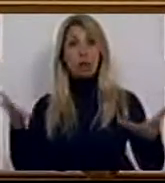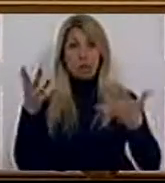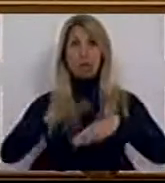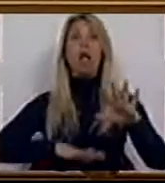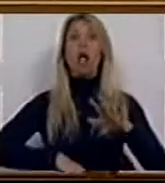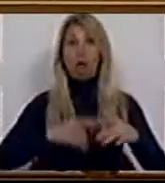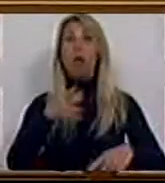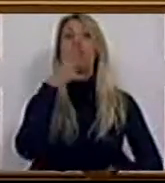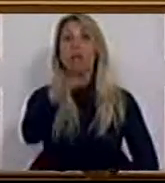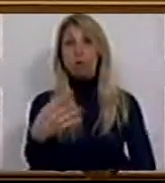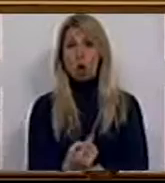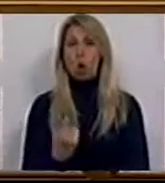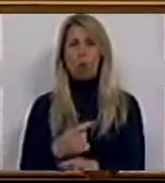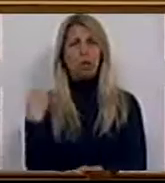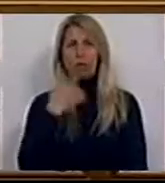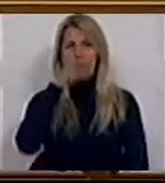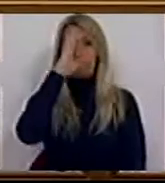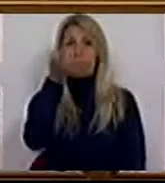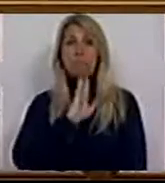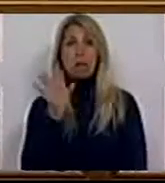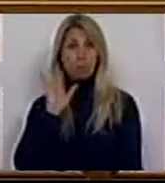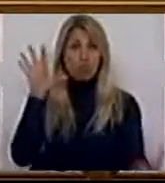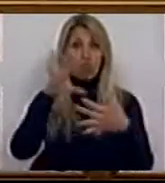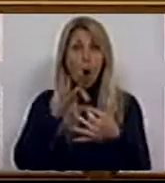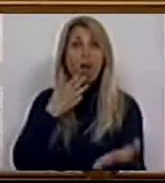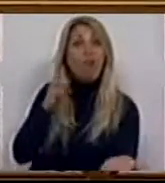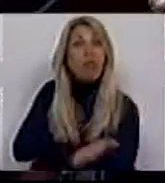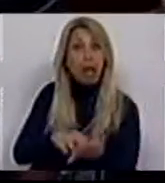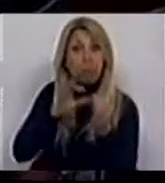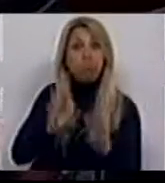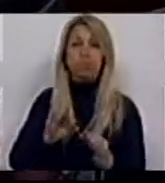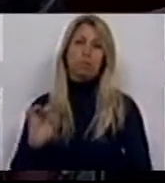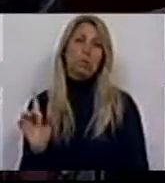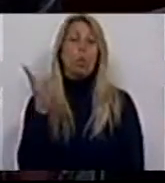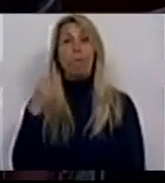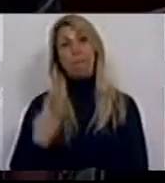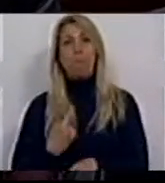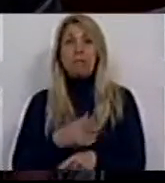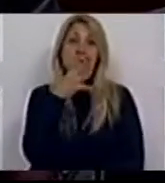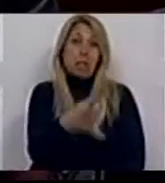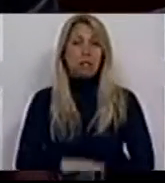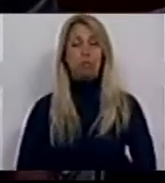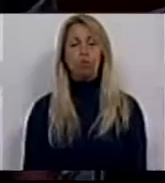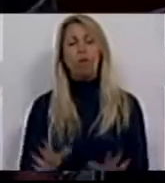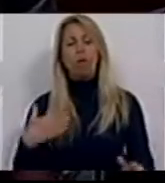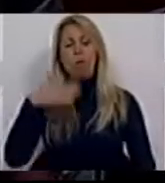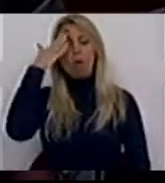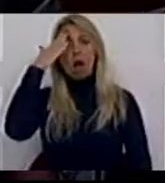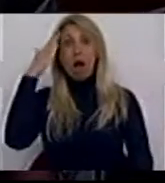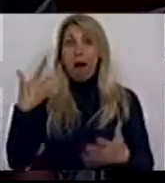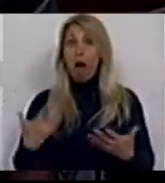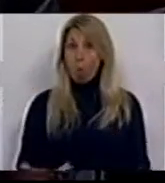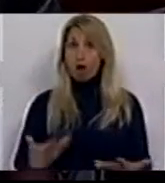fazer afirmações que nós sabemos que não correspondem totalmente à verdade e mesmo assim as produzimos e por isso eu julo que neste momento eu teria